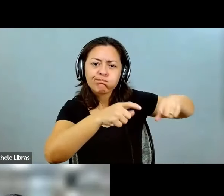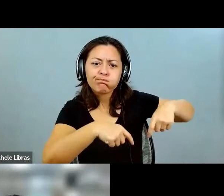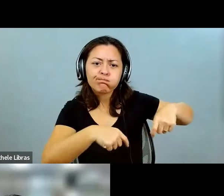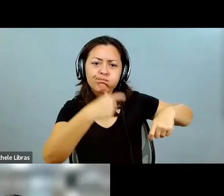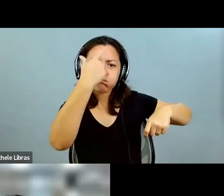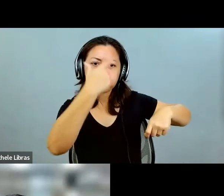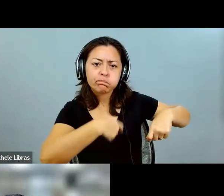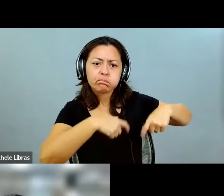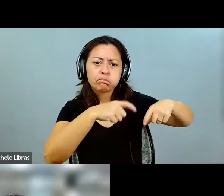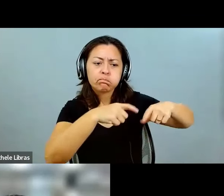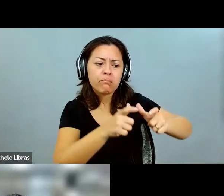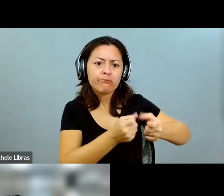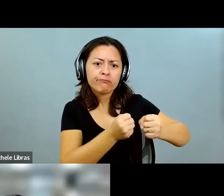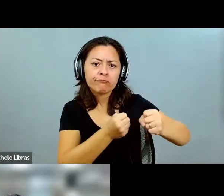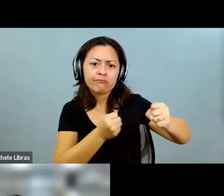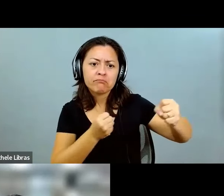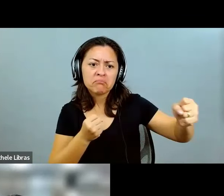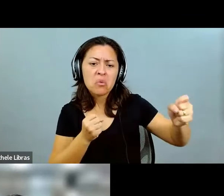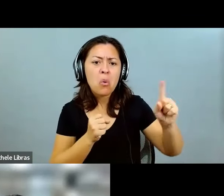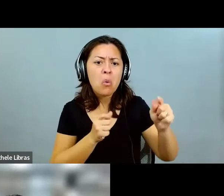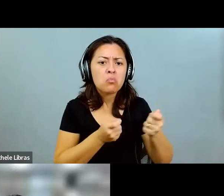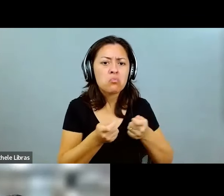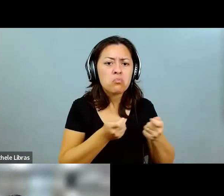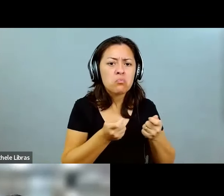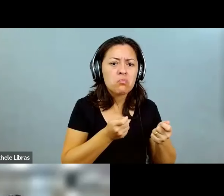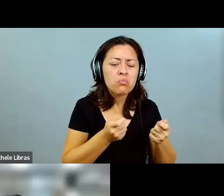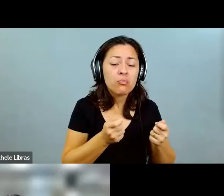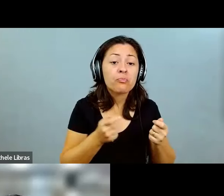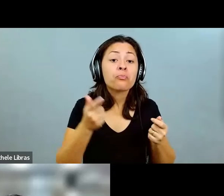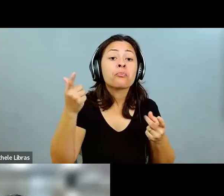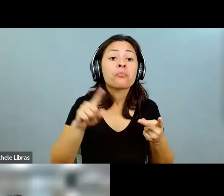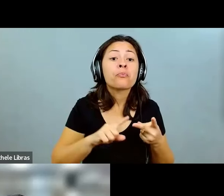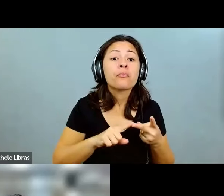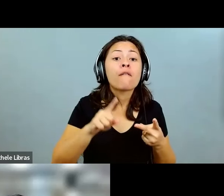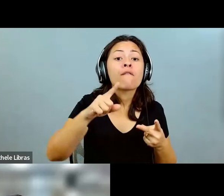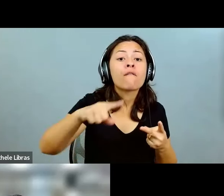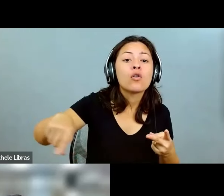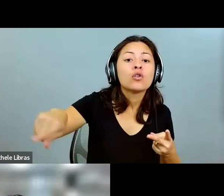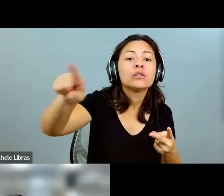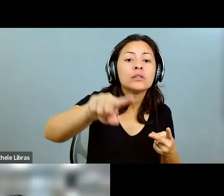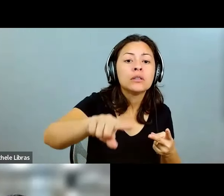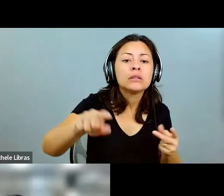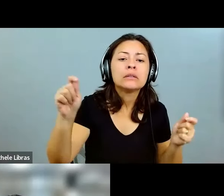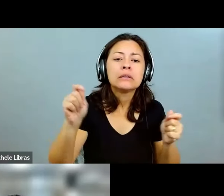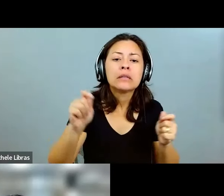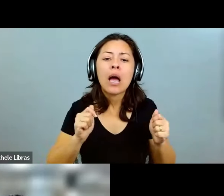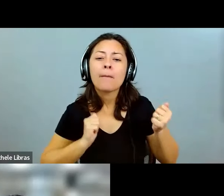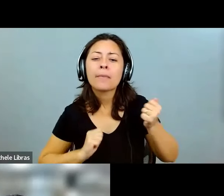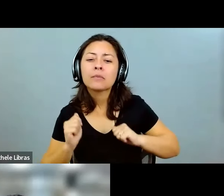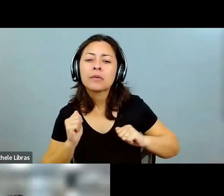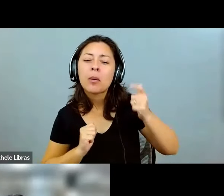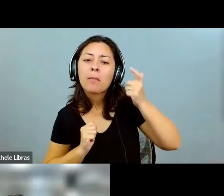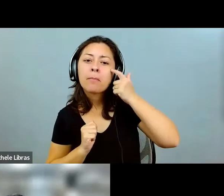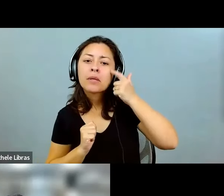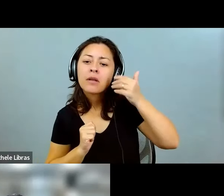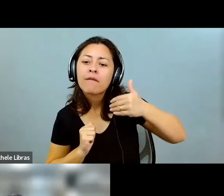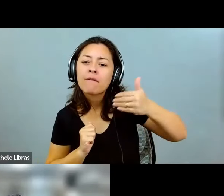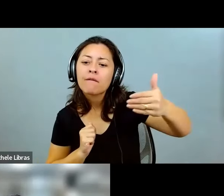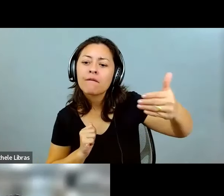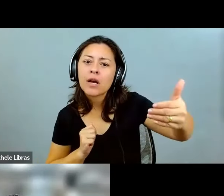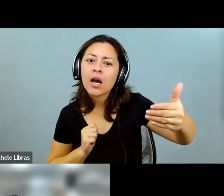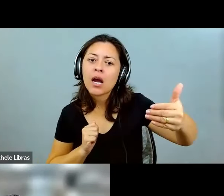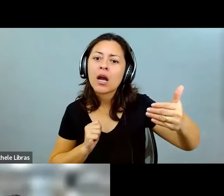área ou se a gente deve ter uma racionalização E no caso de vocês se dá para ter uma perspectiva alguma visibilidade olhando as curvas aí de como é que vai se